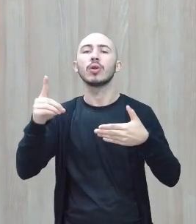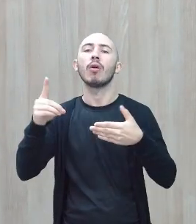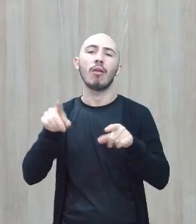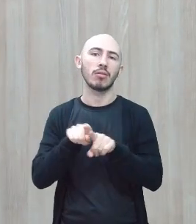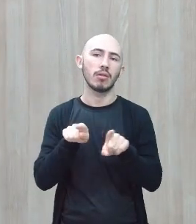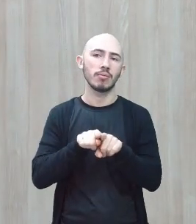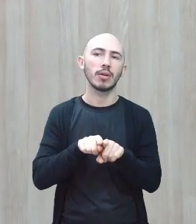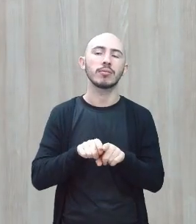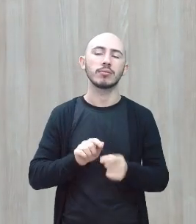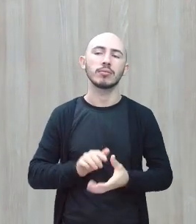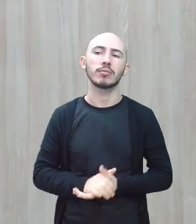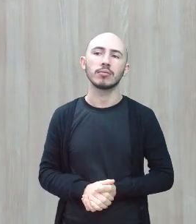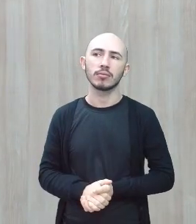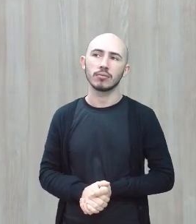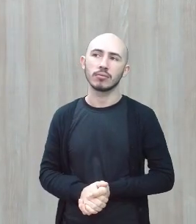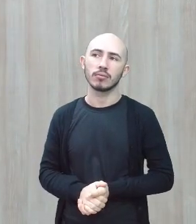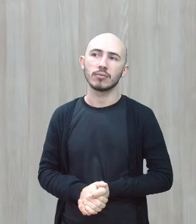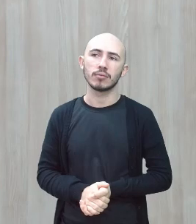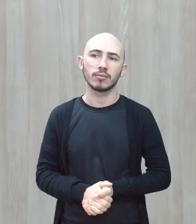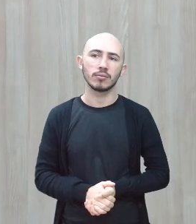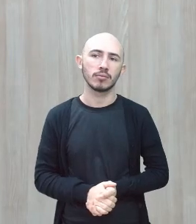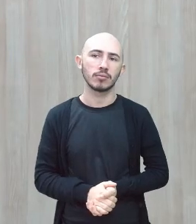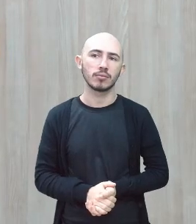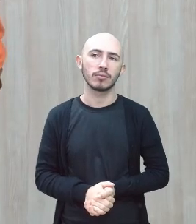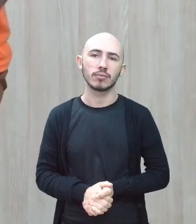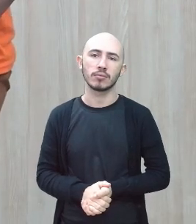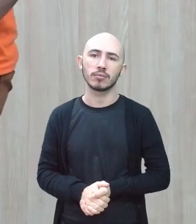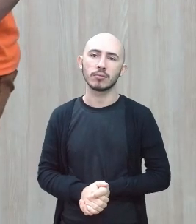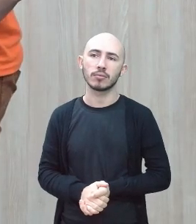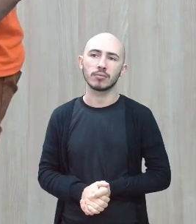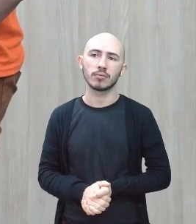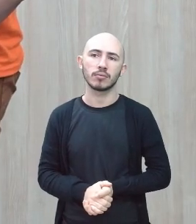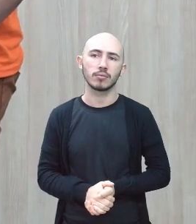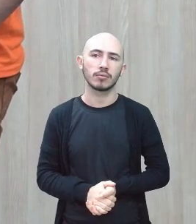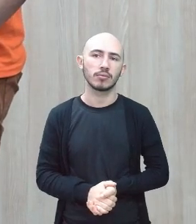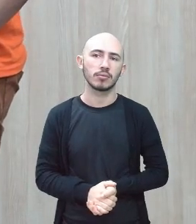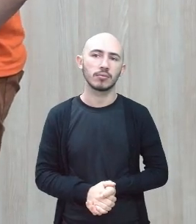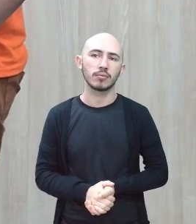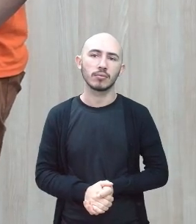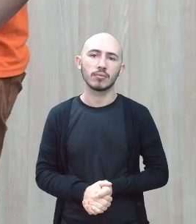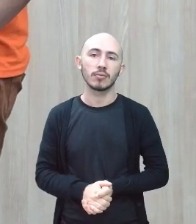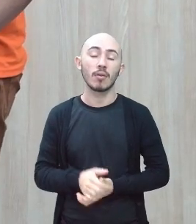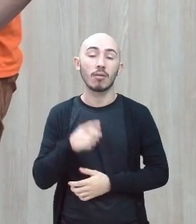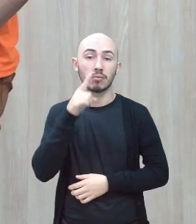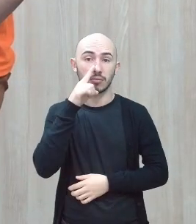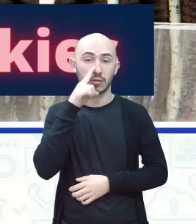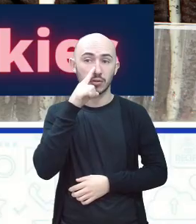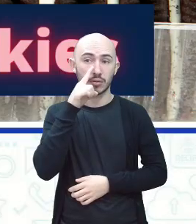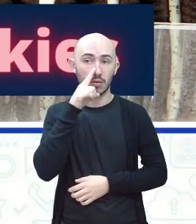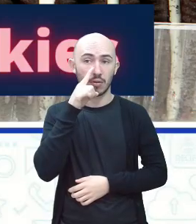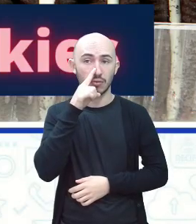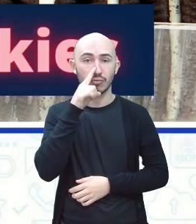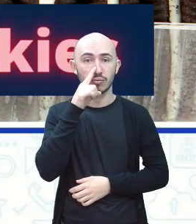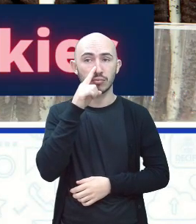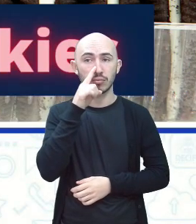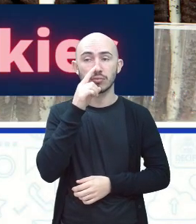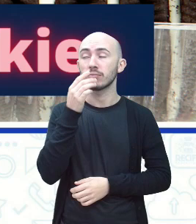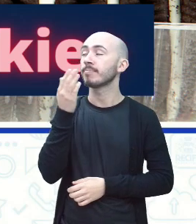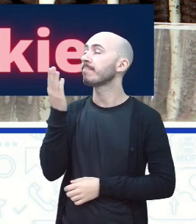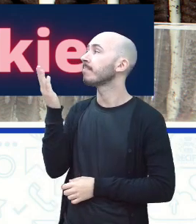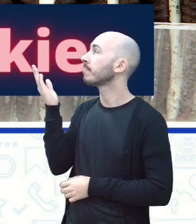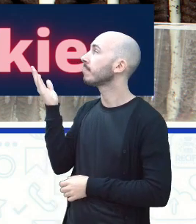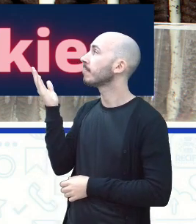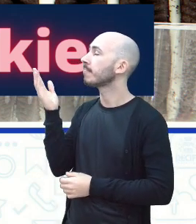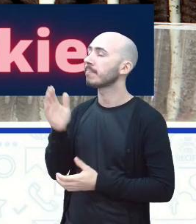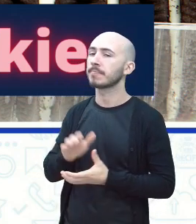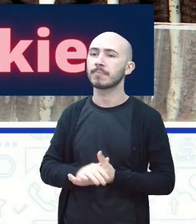it como how does it cost. Vamos lá. Biscoito recheado, double stuffed cookies, how much is